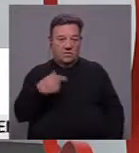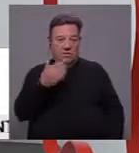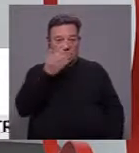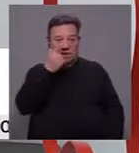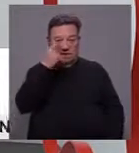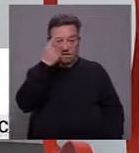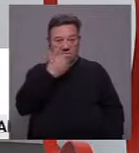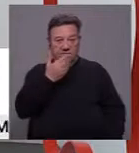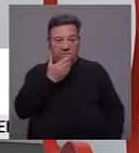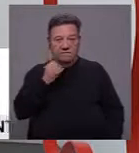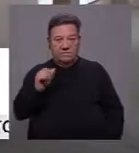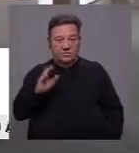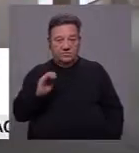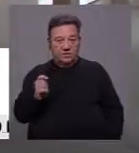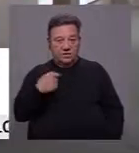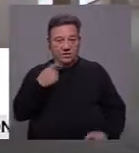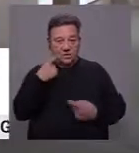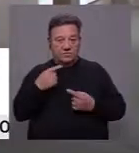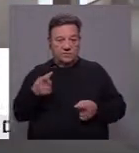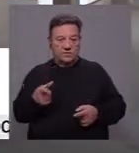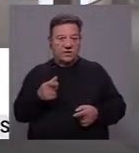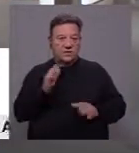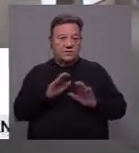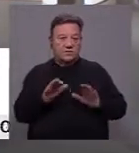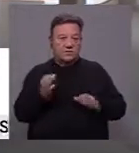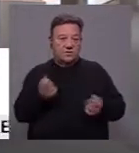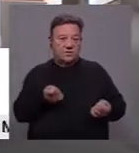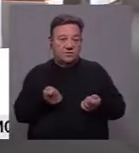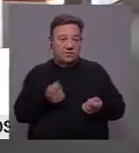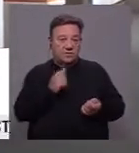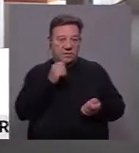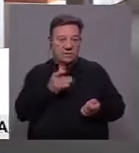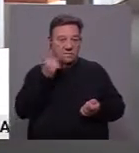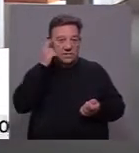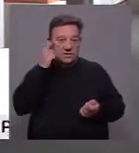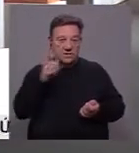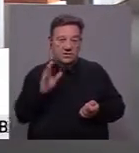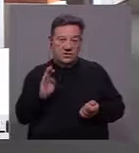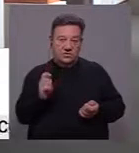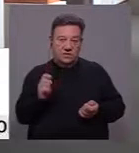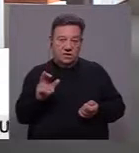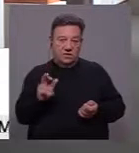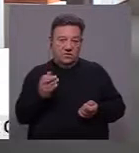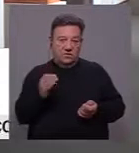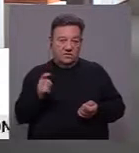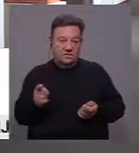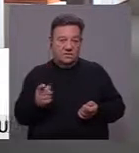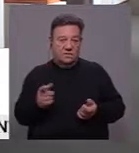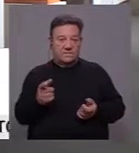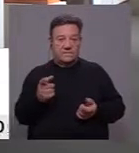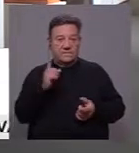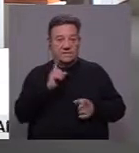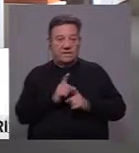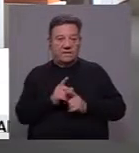face de José Rodrigues que nós expomos. Esta exposição foi organizada essencialmente a pensar no José Rodrigues